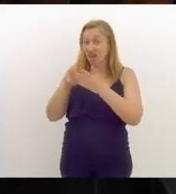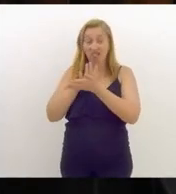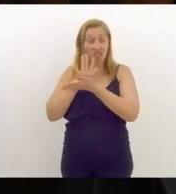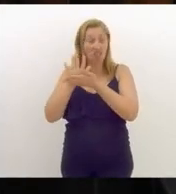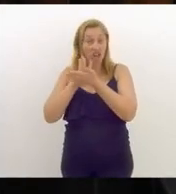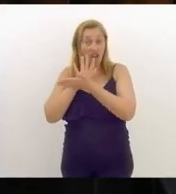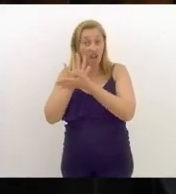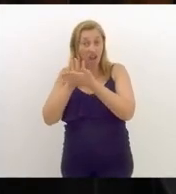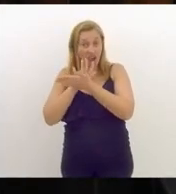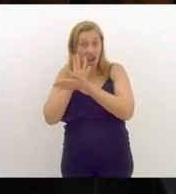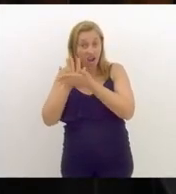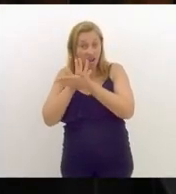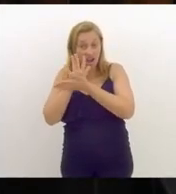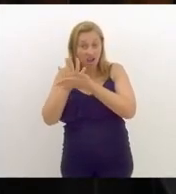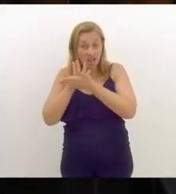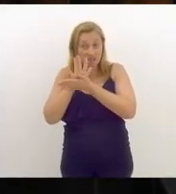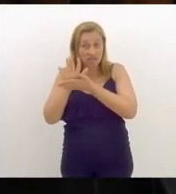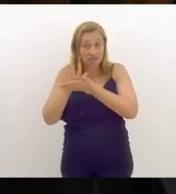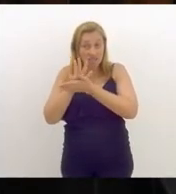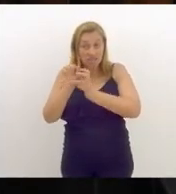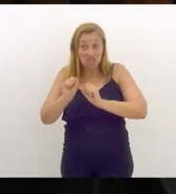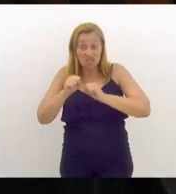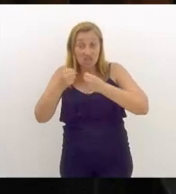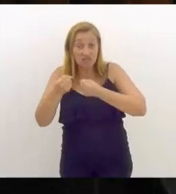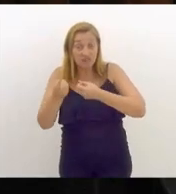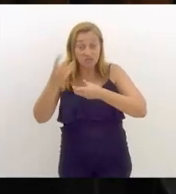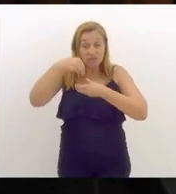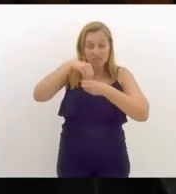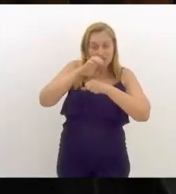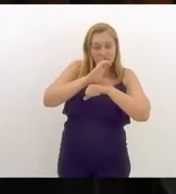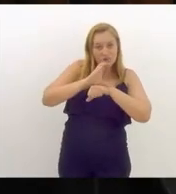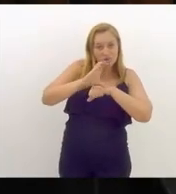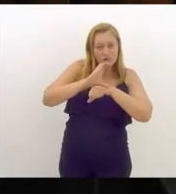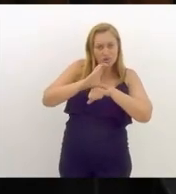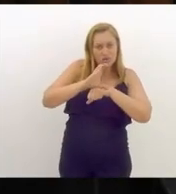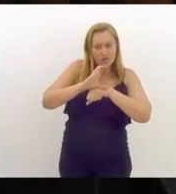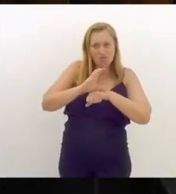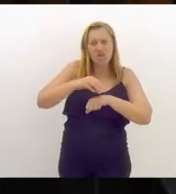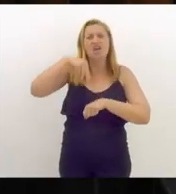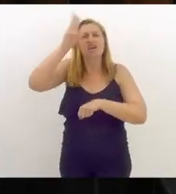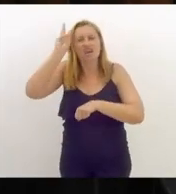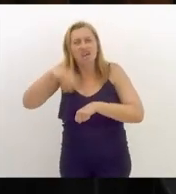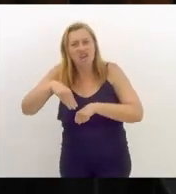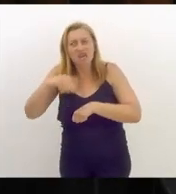resguardados defendidos quem poderia supor